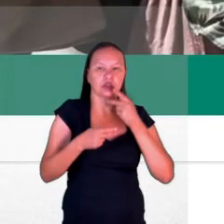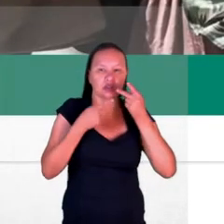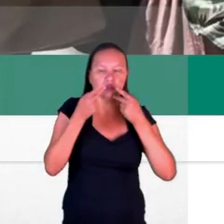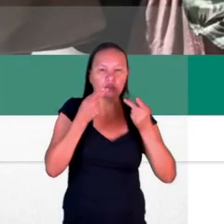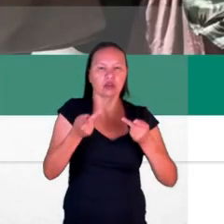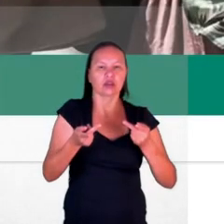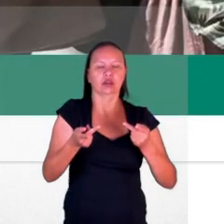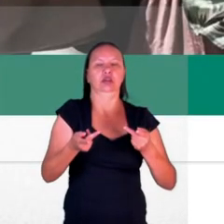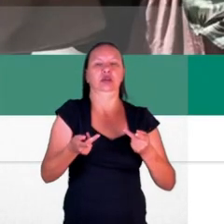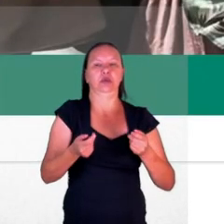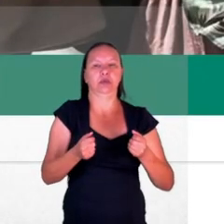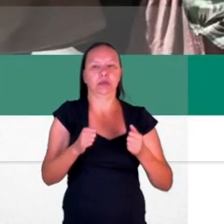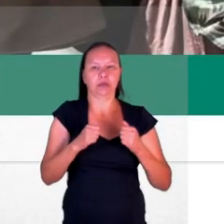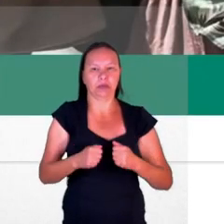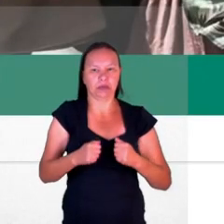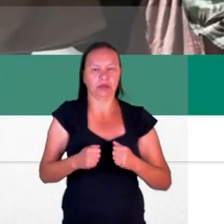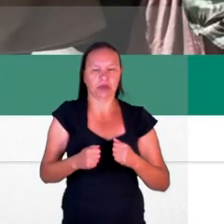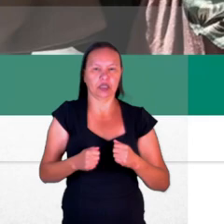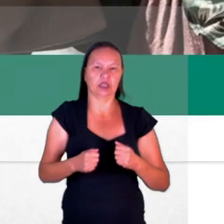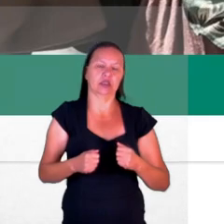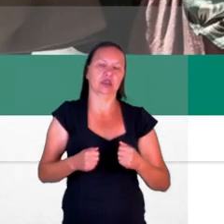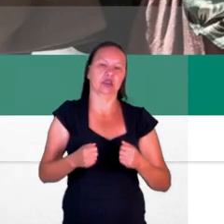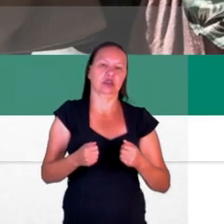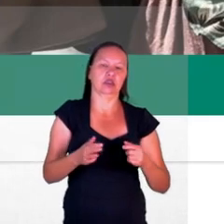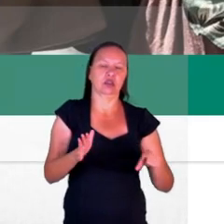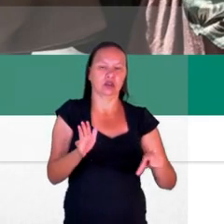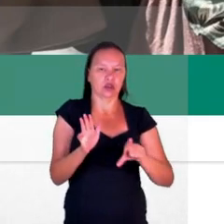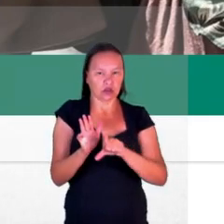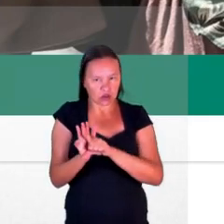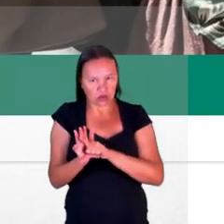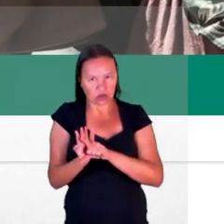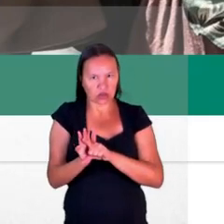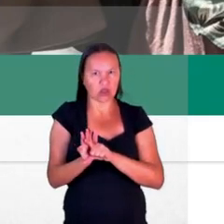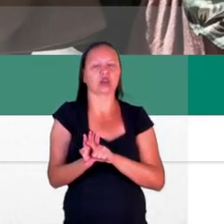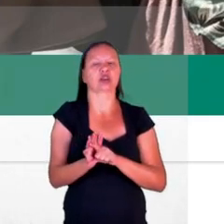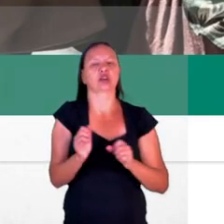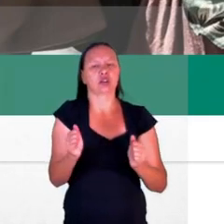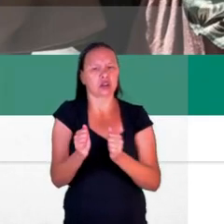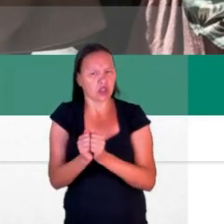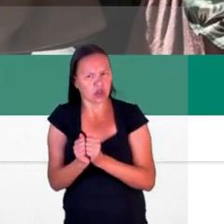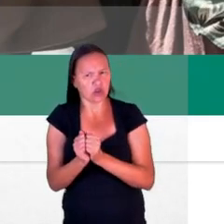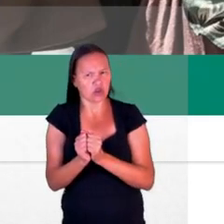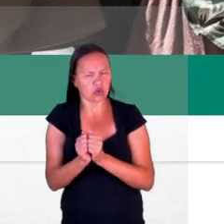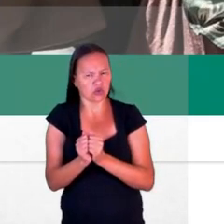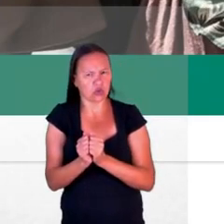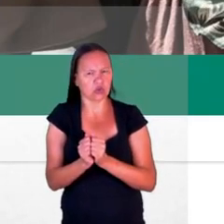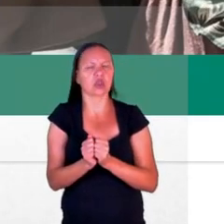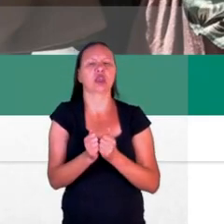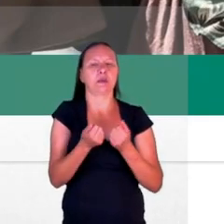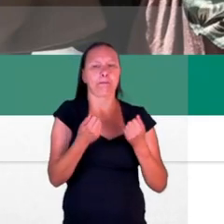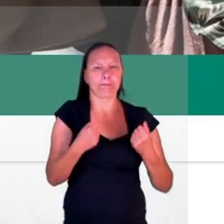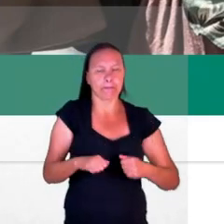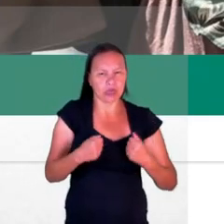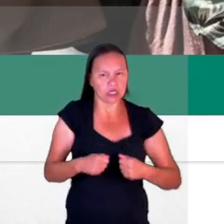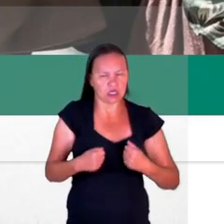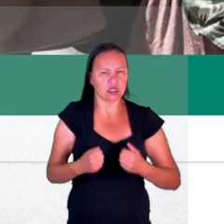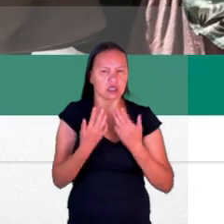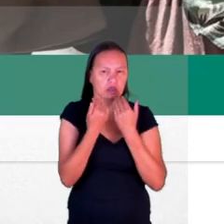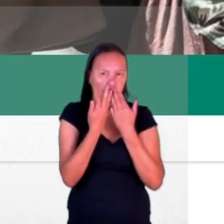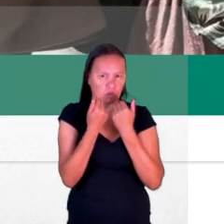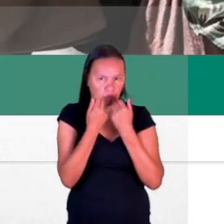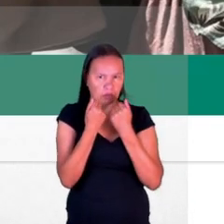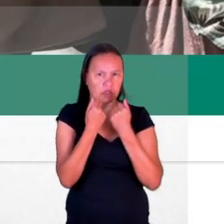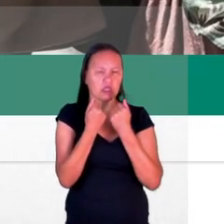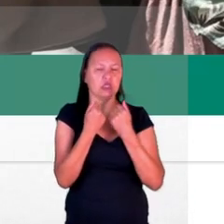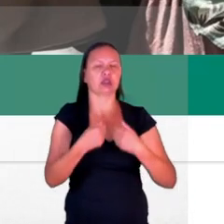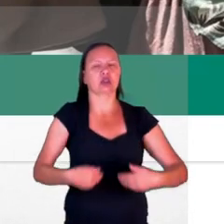eh o direito humano alimentação é estar junto dos que passam fome né doss que TM seu direito à Terra violado dos que são intoxicados